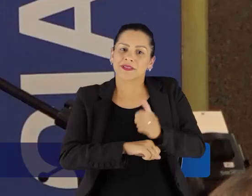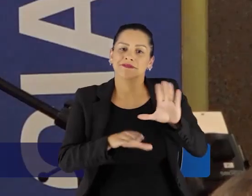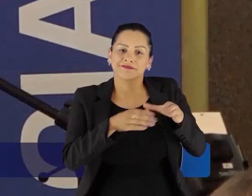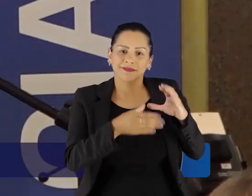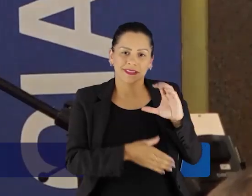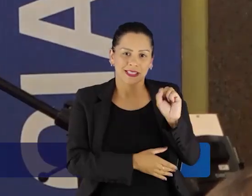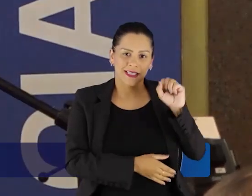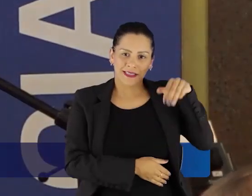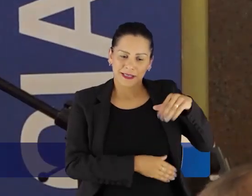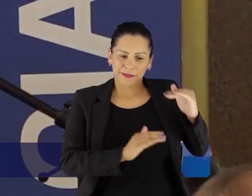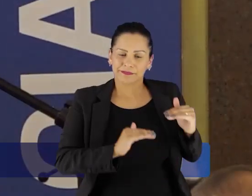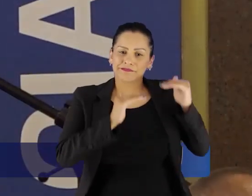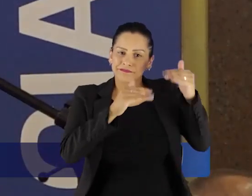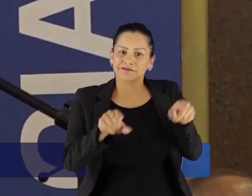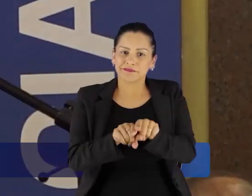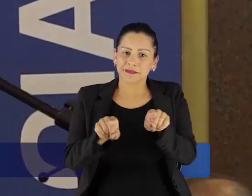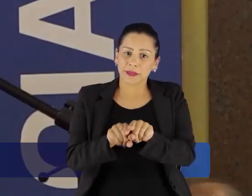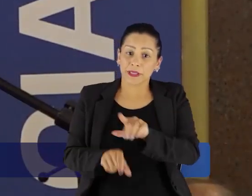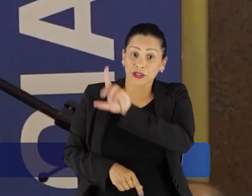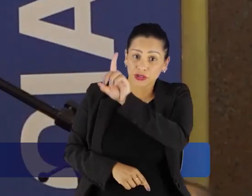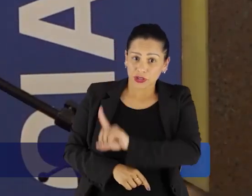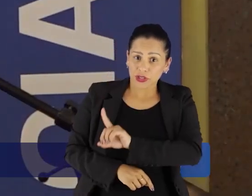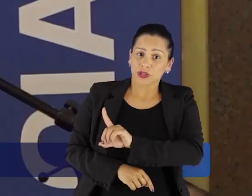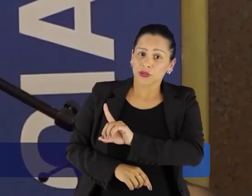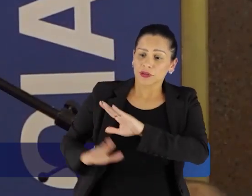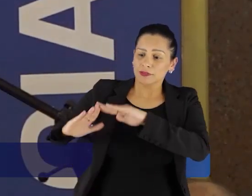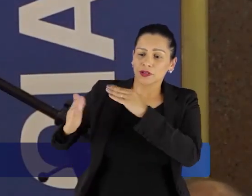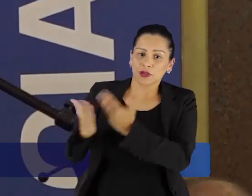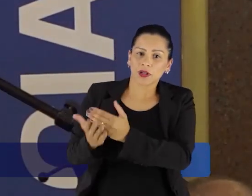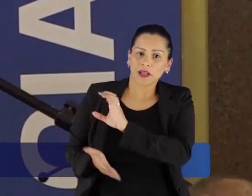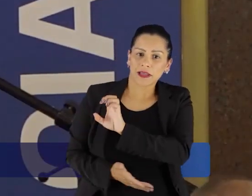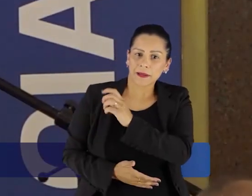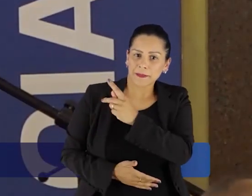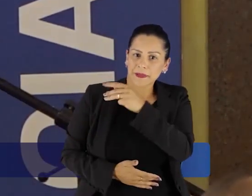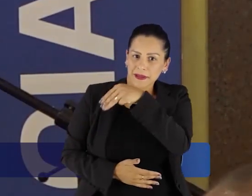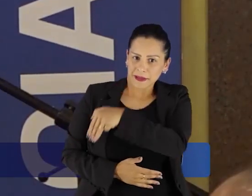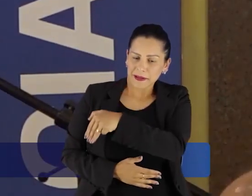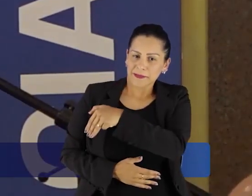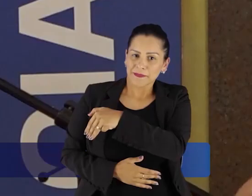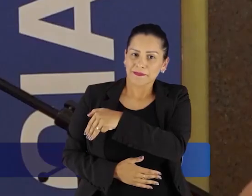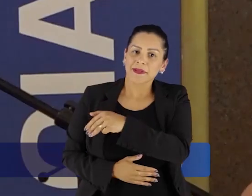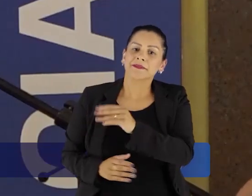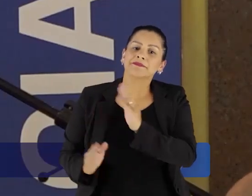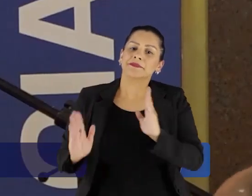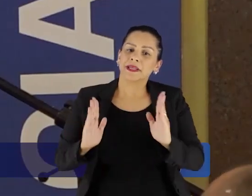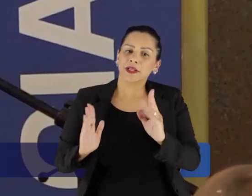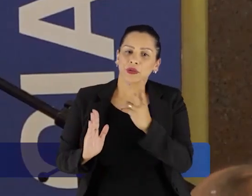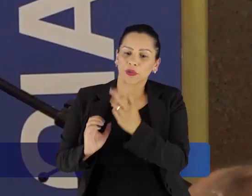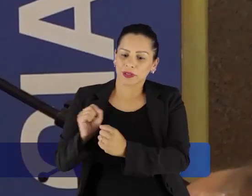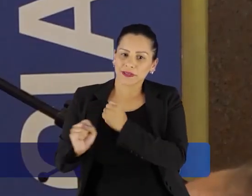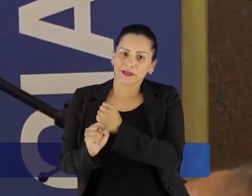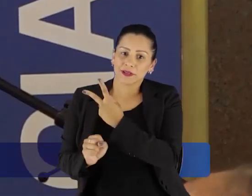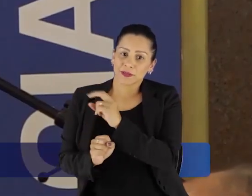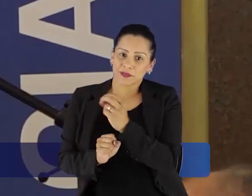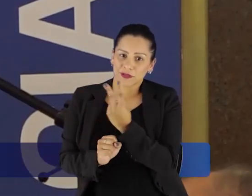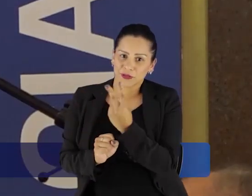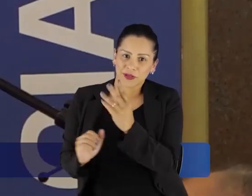Conselho superior da magistratura e da Diretoria da Escola Paulista da magistratura para o biênio